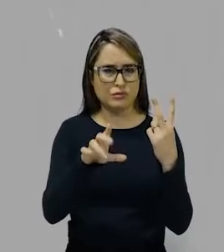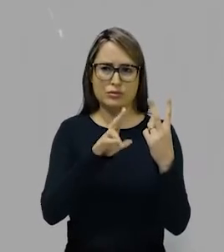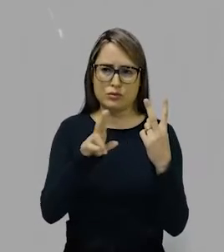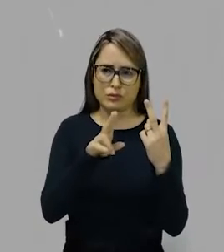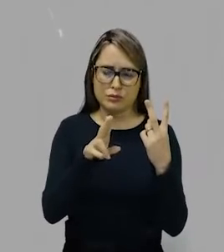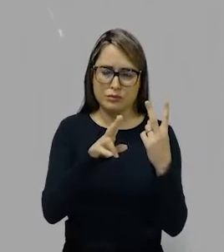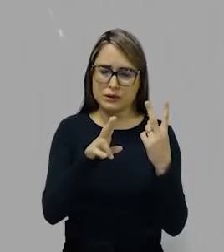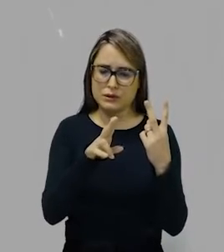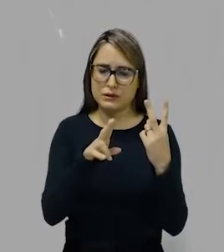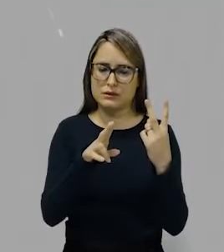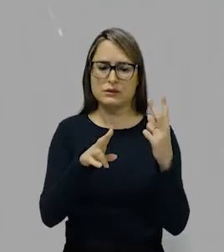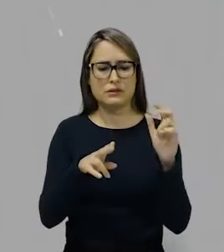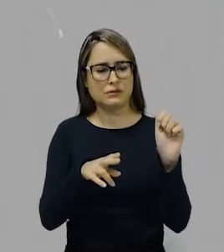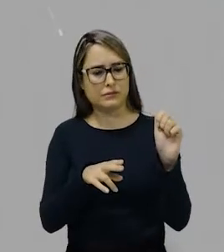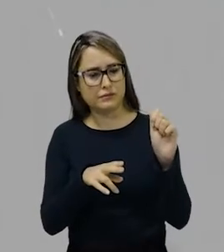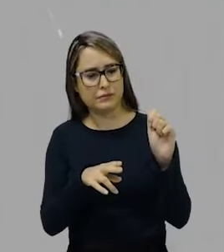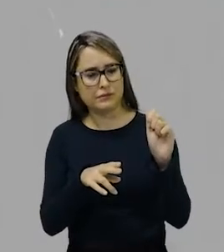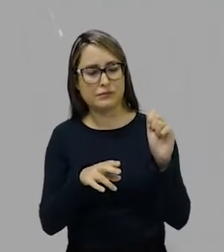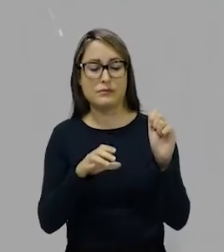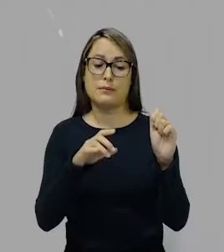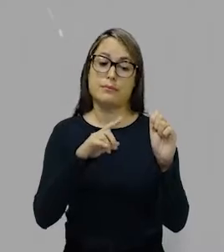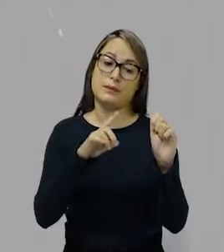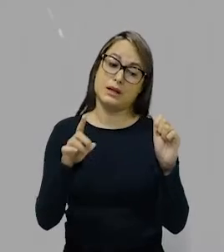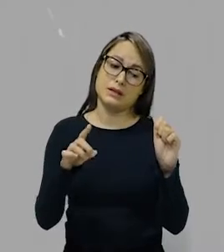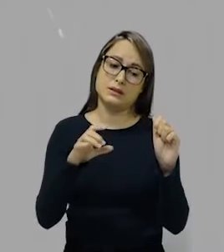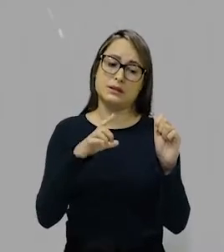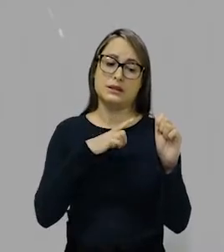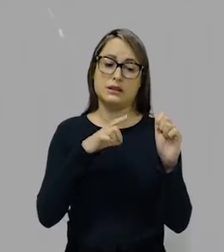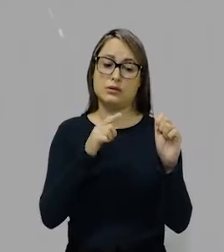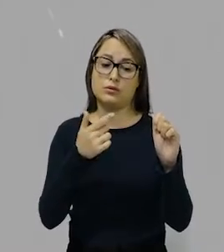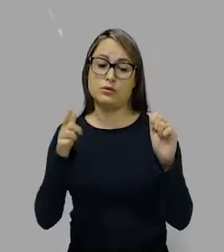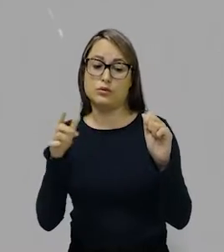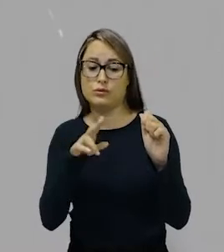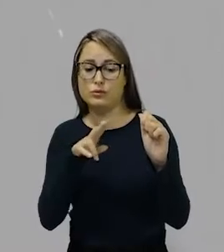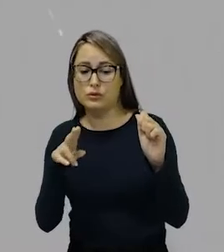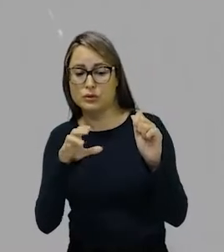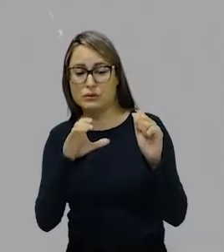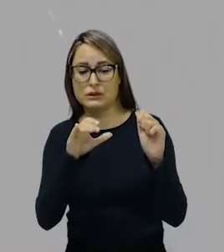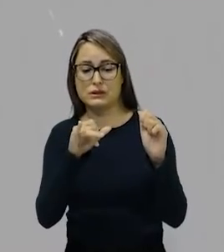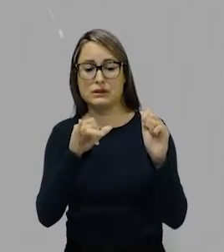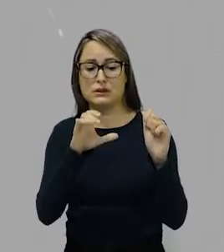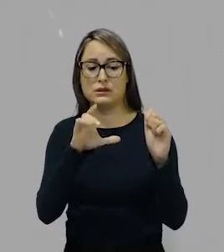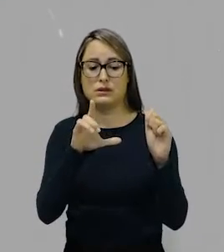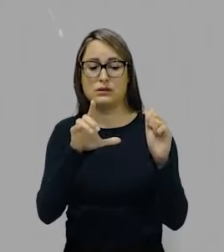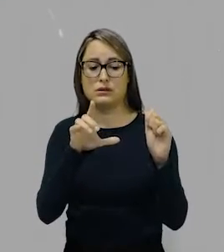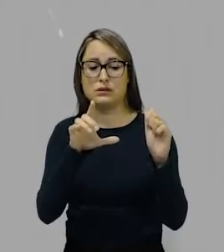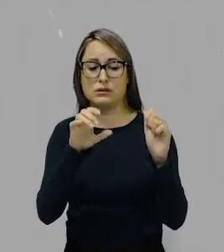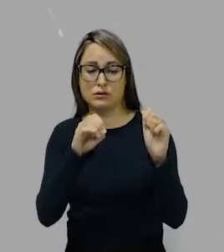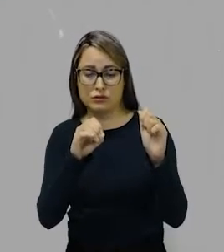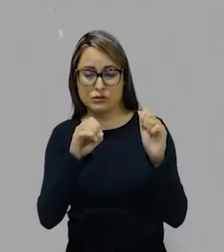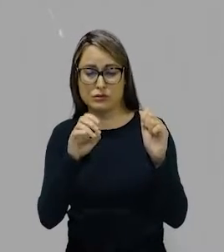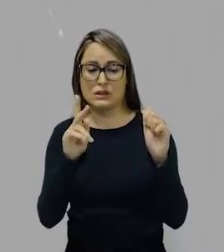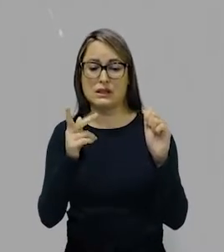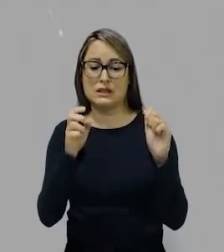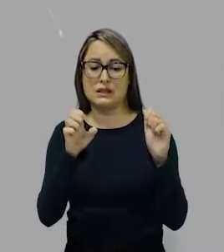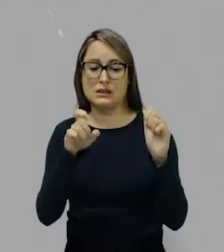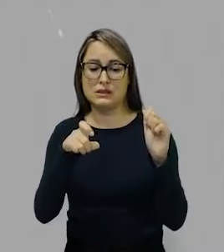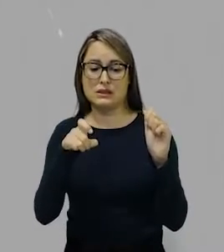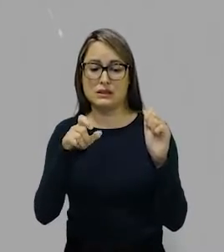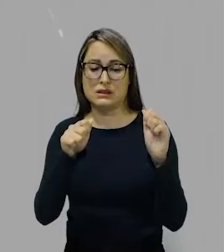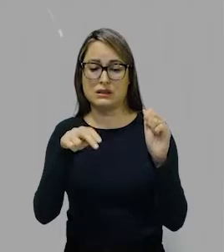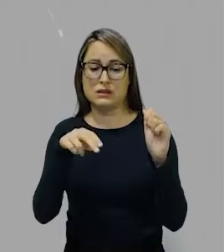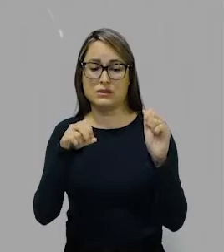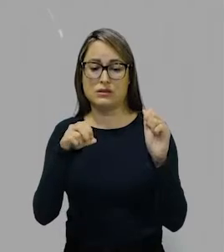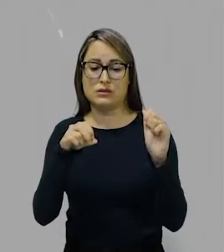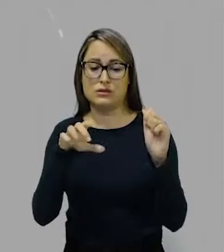na letra A, eu tenho o ciclohexanol. Bom, toda vez que termina em ol, turma, nós temos um